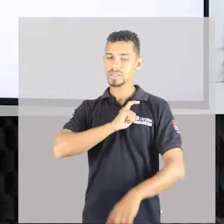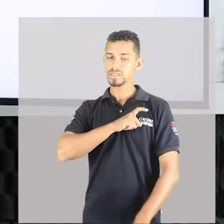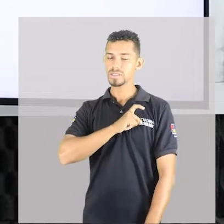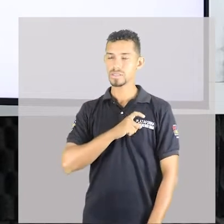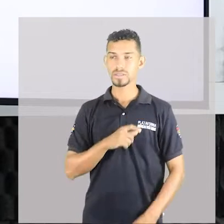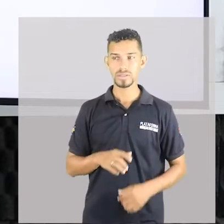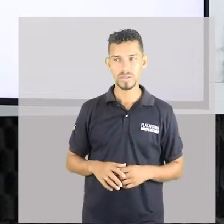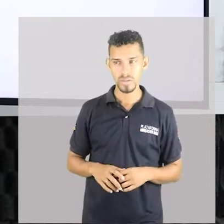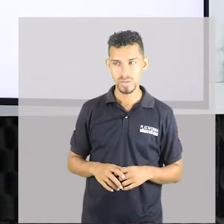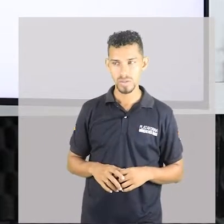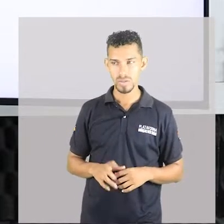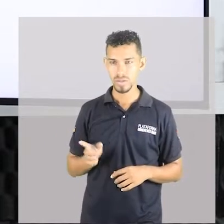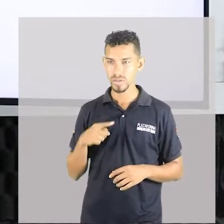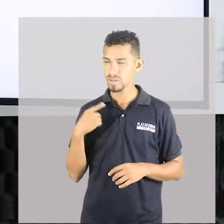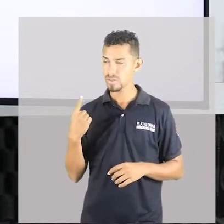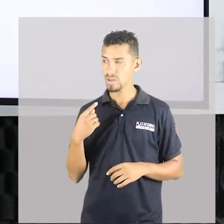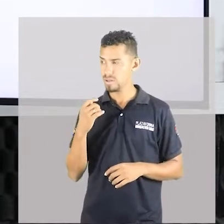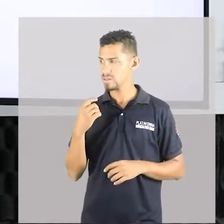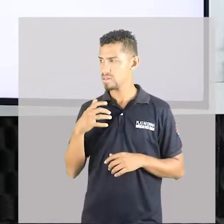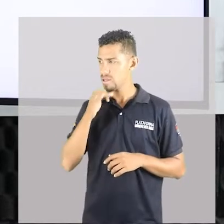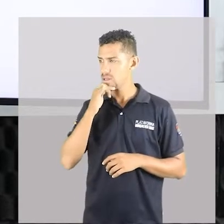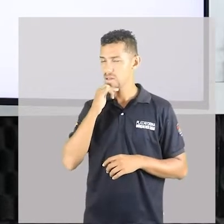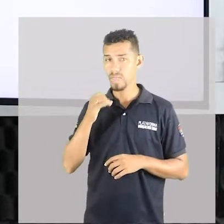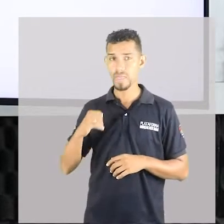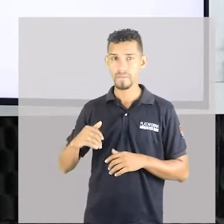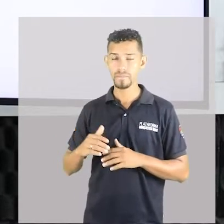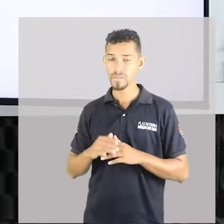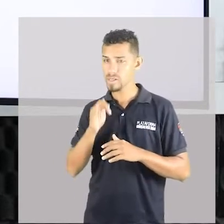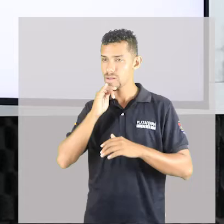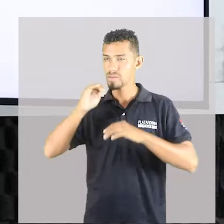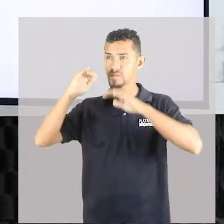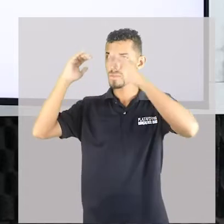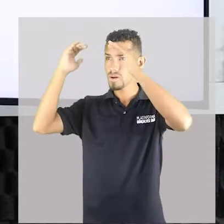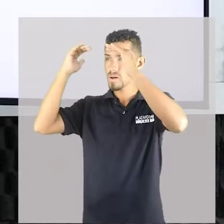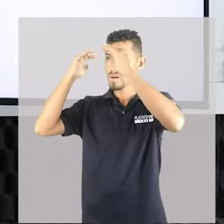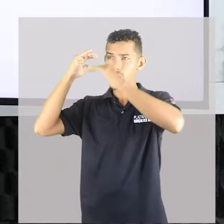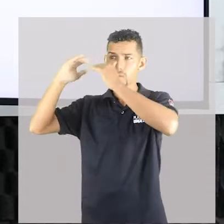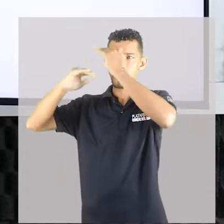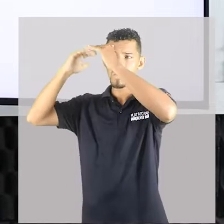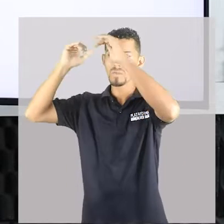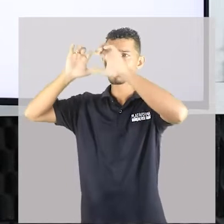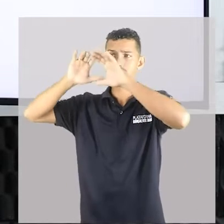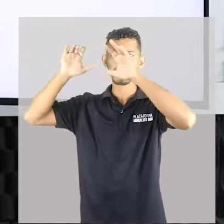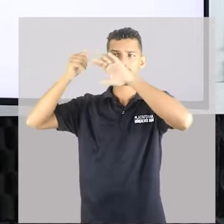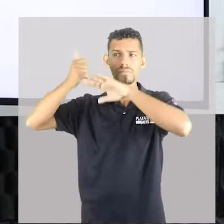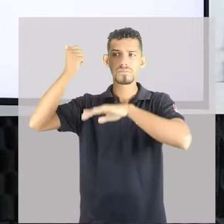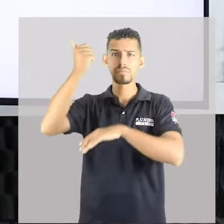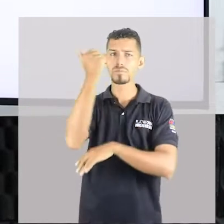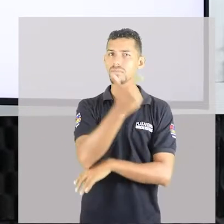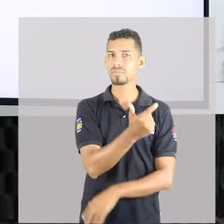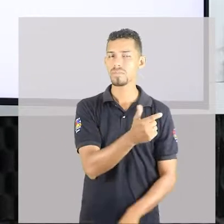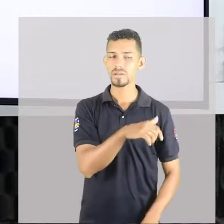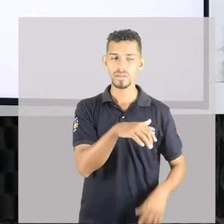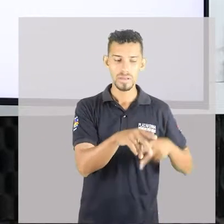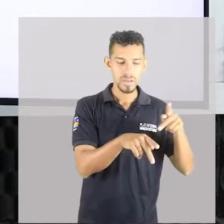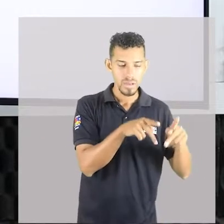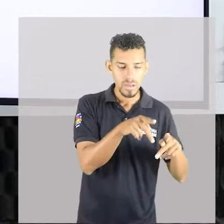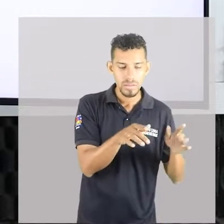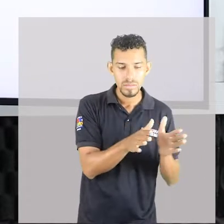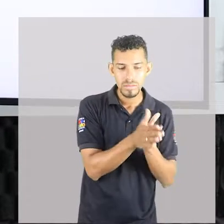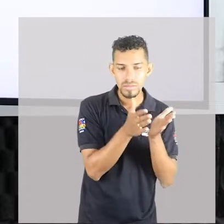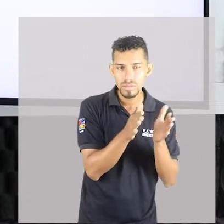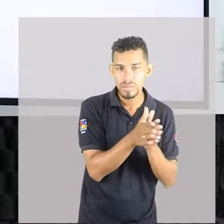seguinte, nós estamos numa escada, né, num degrau de desenvolvimento maior. E esses povos estão